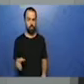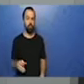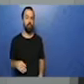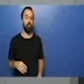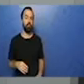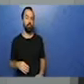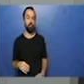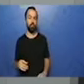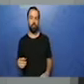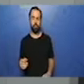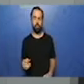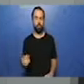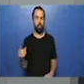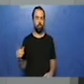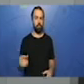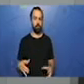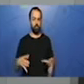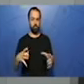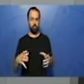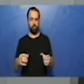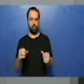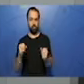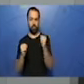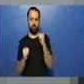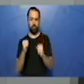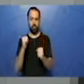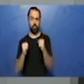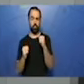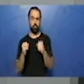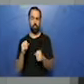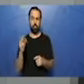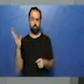esse equipamento que é a centrifugação.